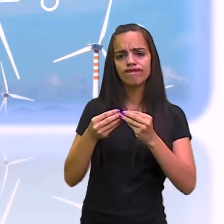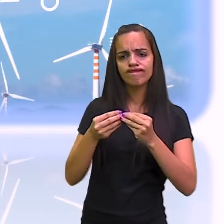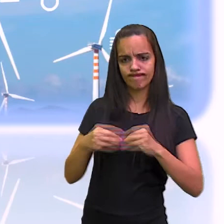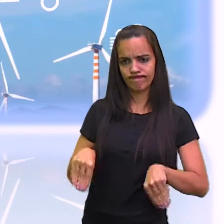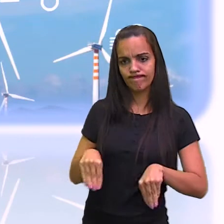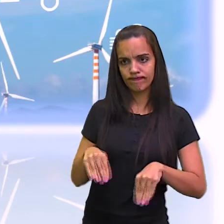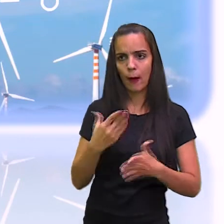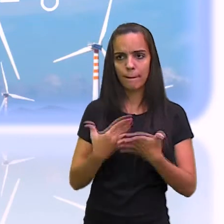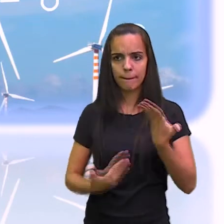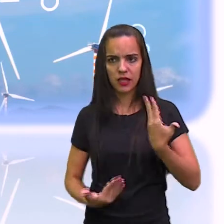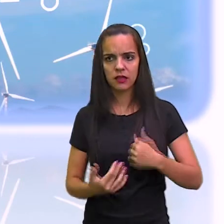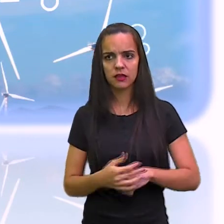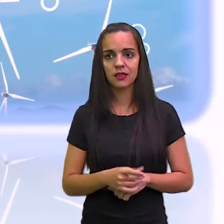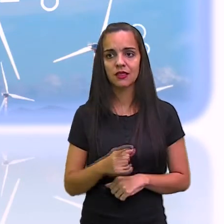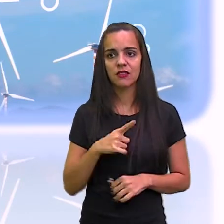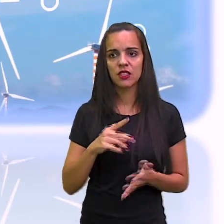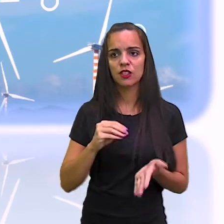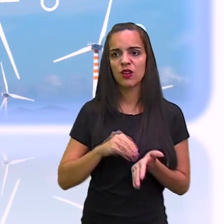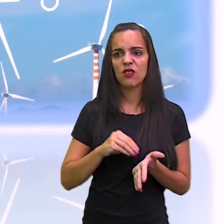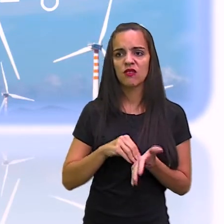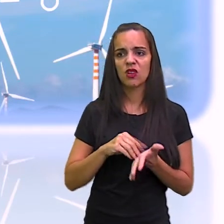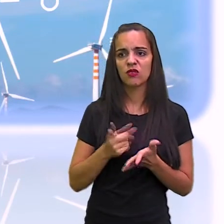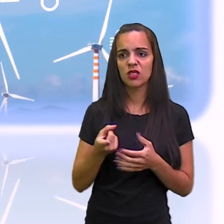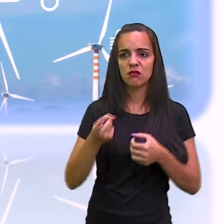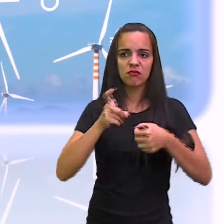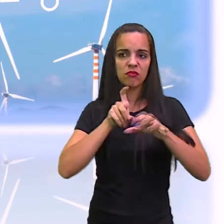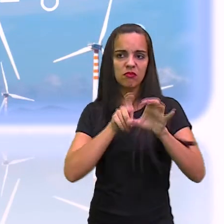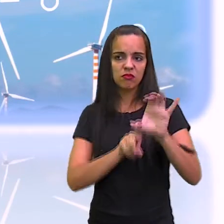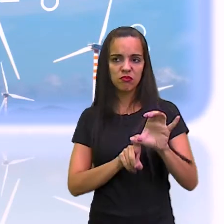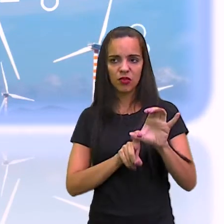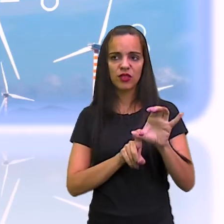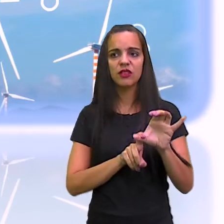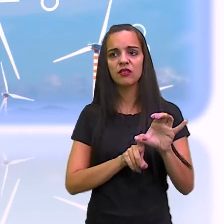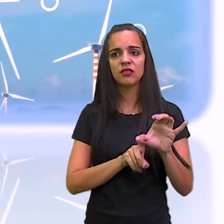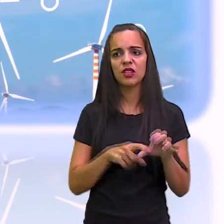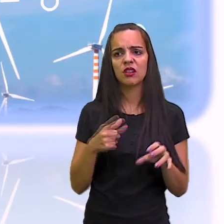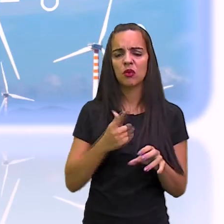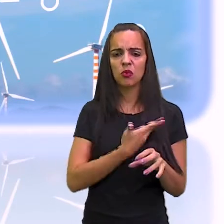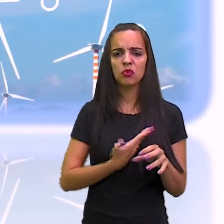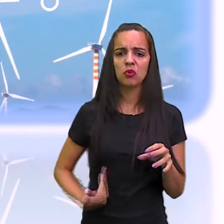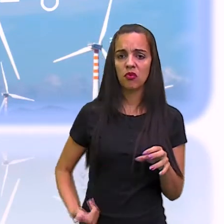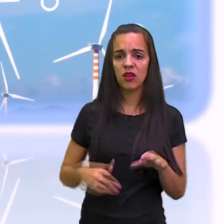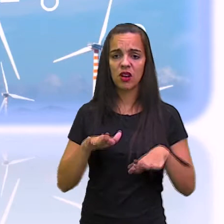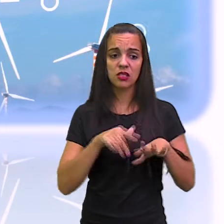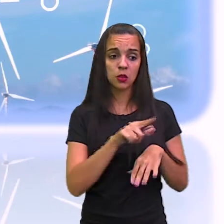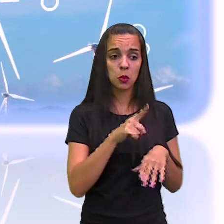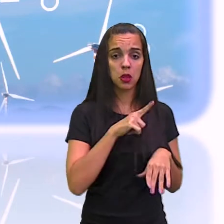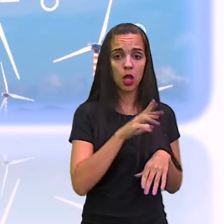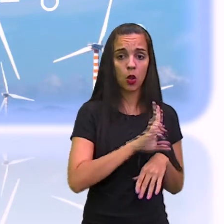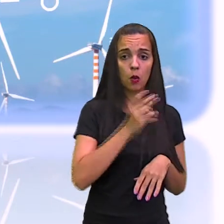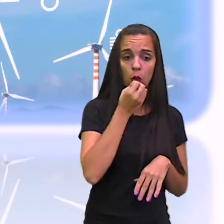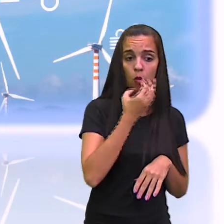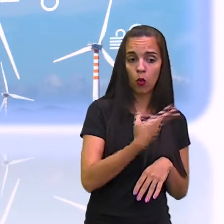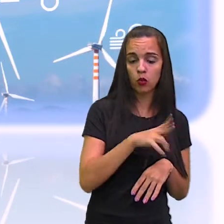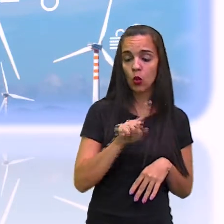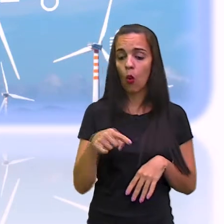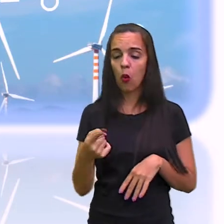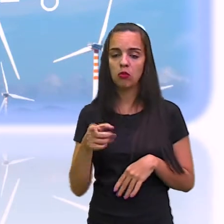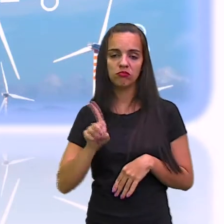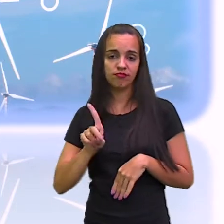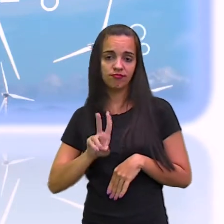energia? A intermitência do vento, ou seja, um dia venta muito, no outro não. A integração da